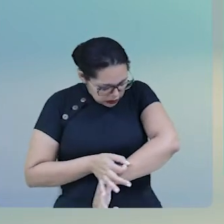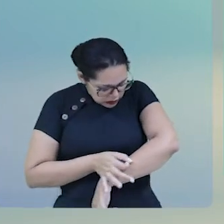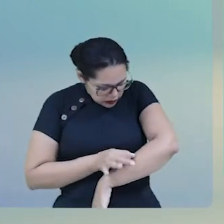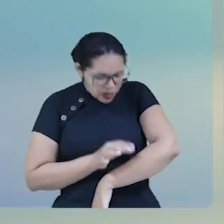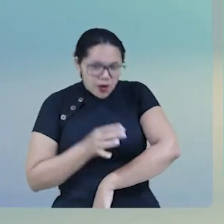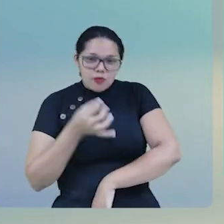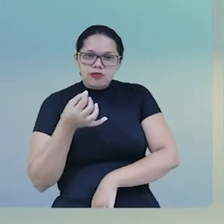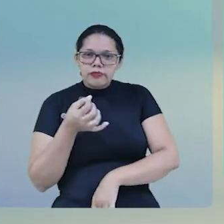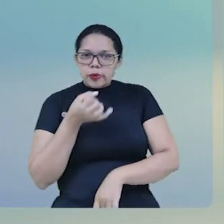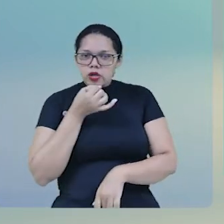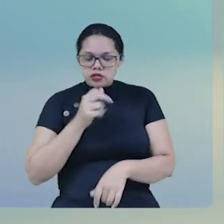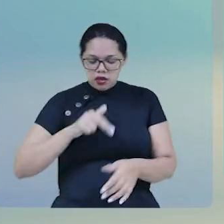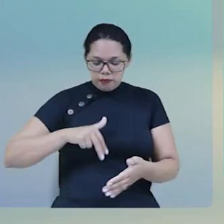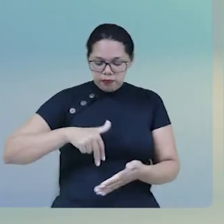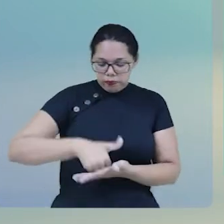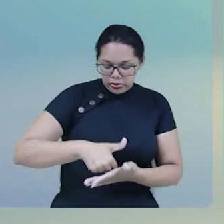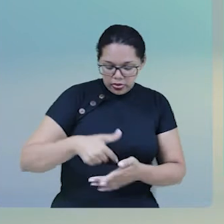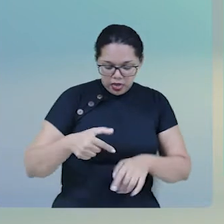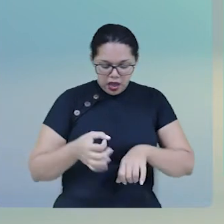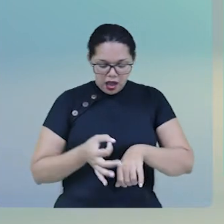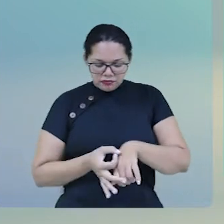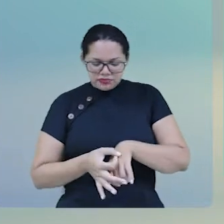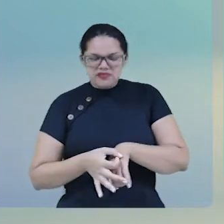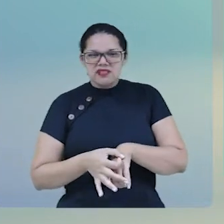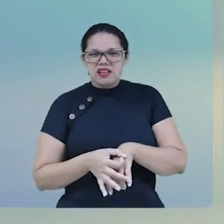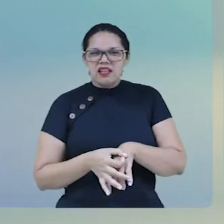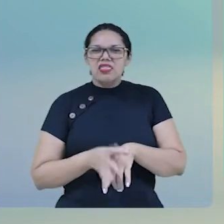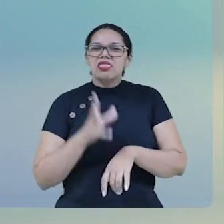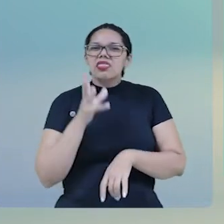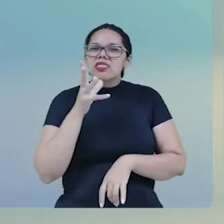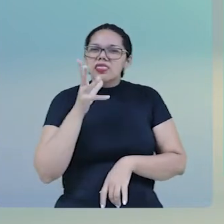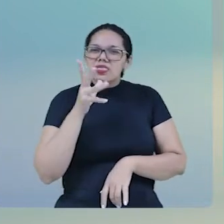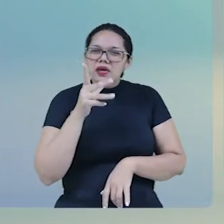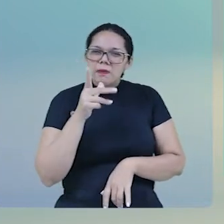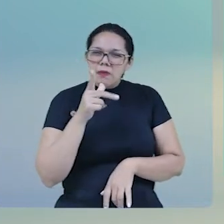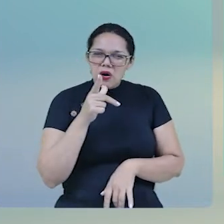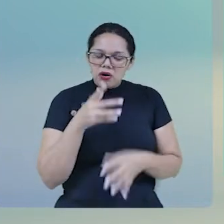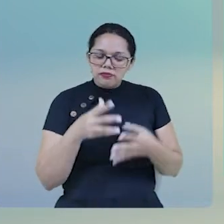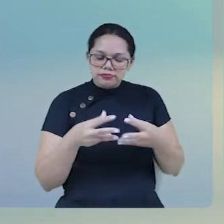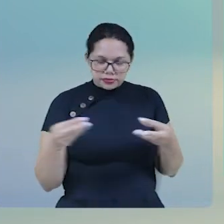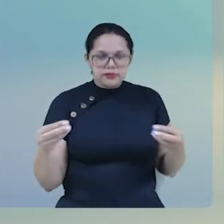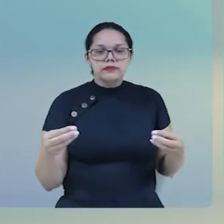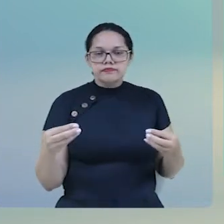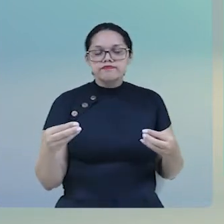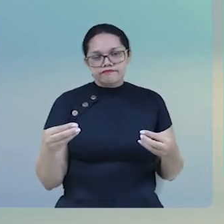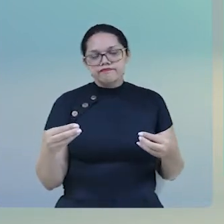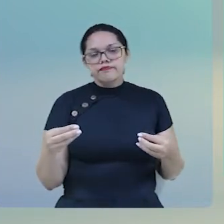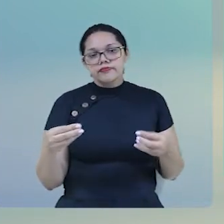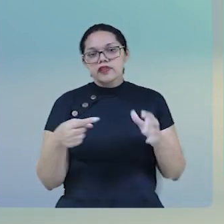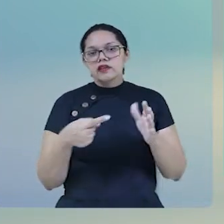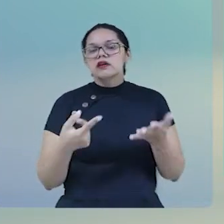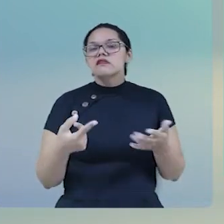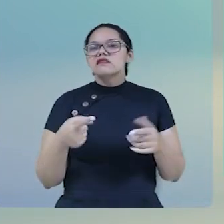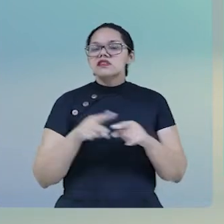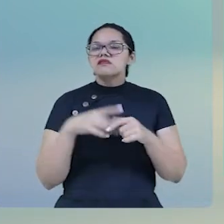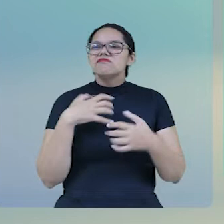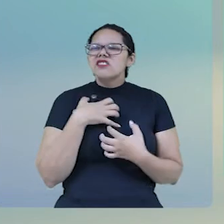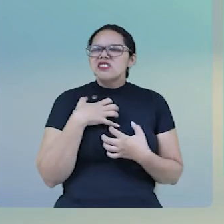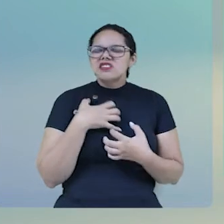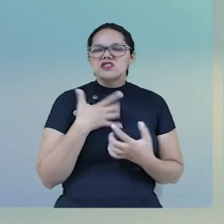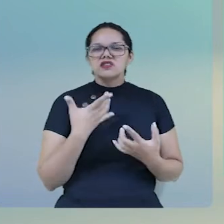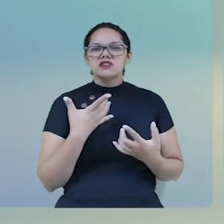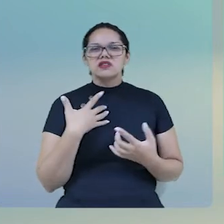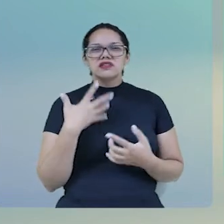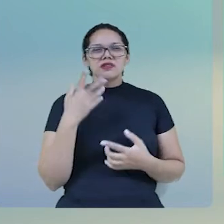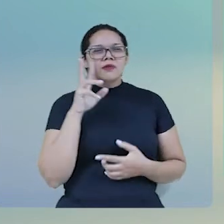demoram para sarar quando você se machuca? No braço, na perna, no pé. Pois é, eu vou começar a ter